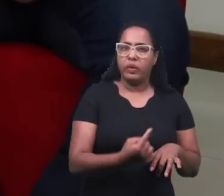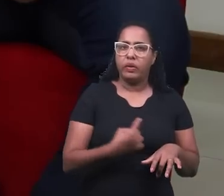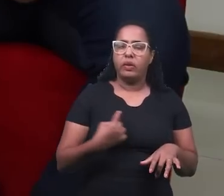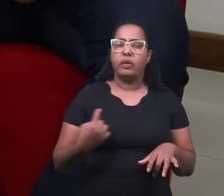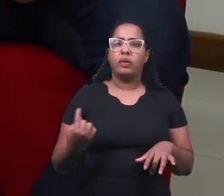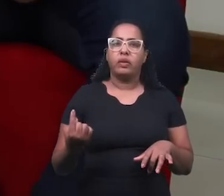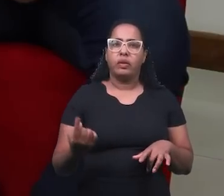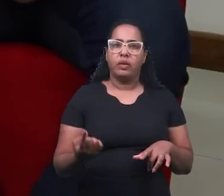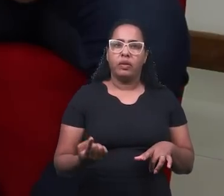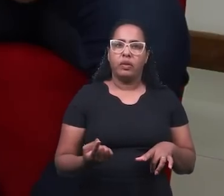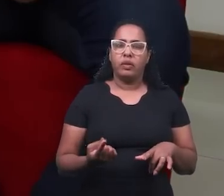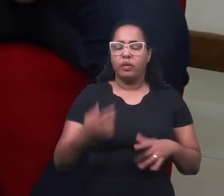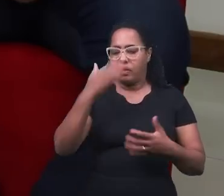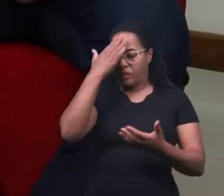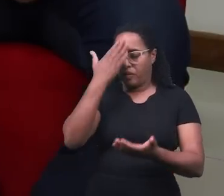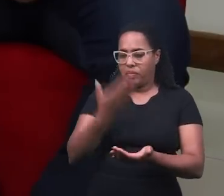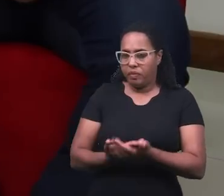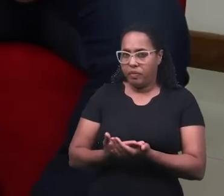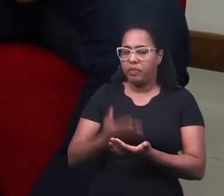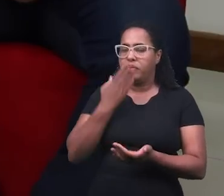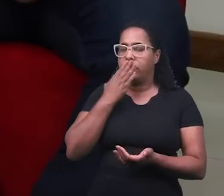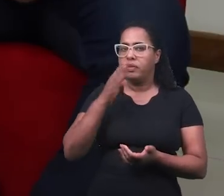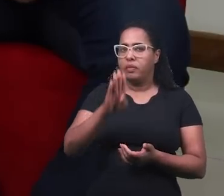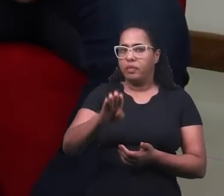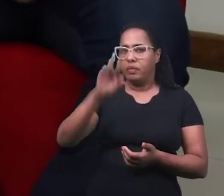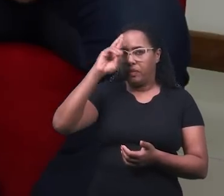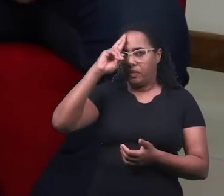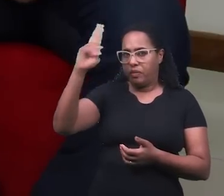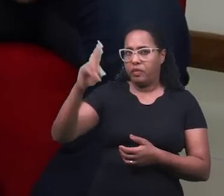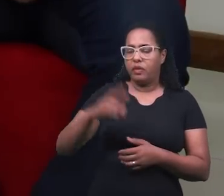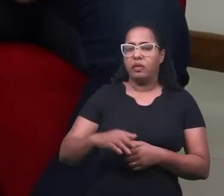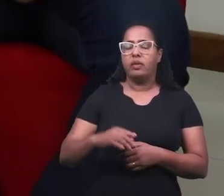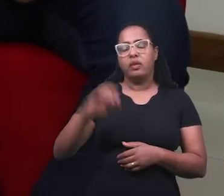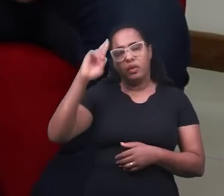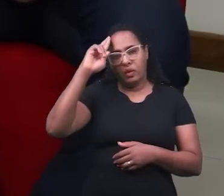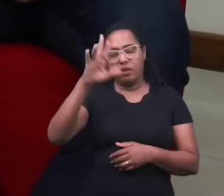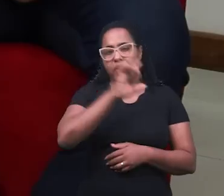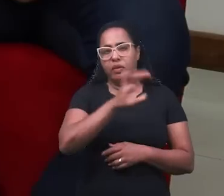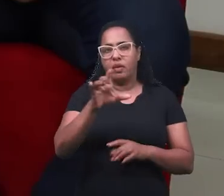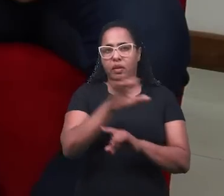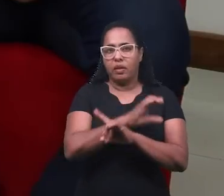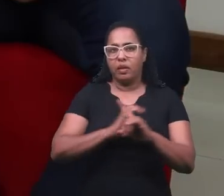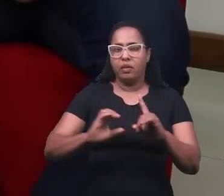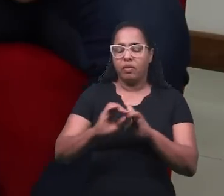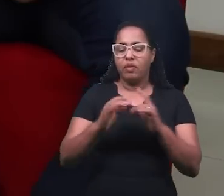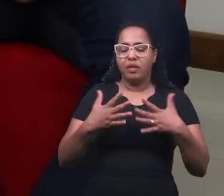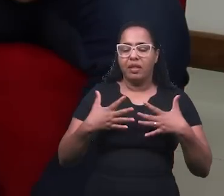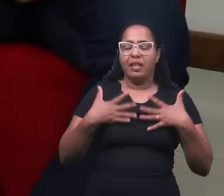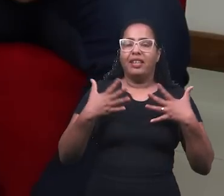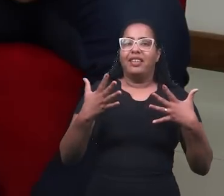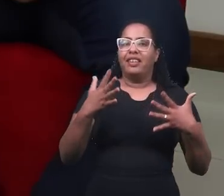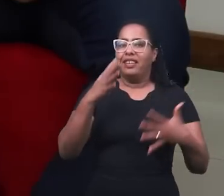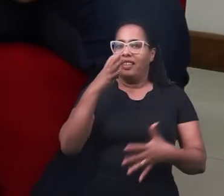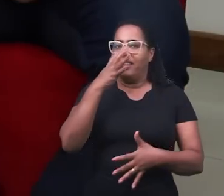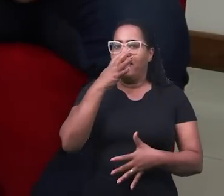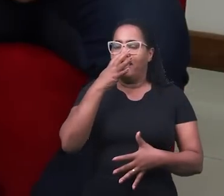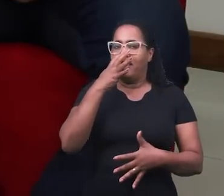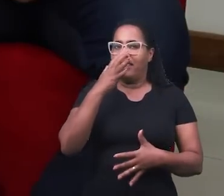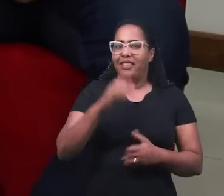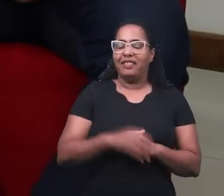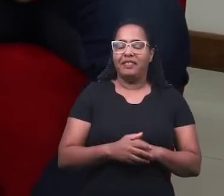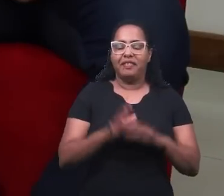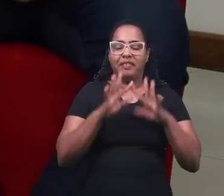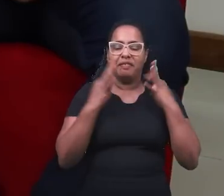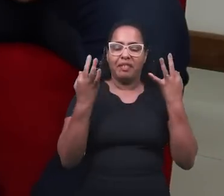ficamos ali, né, confiados no Senhor na promessa. E o Senhor tem nos surpreendido a cada culto. As vidas estão vindo,